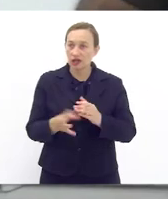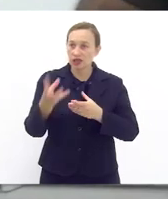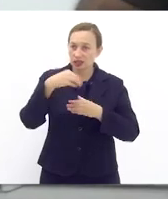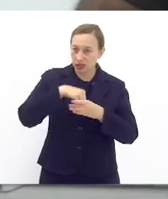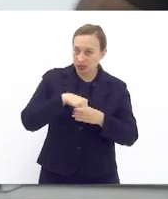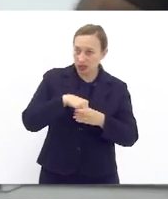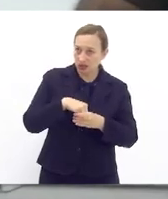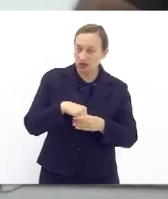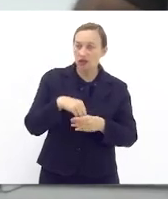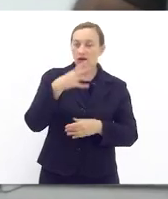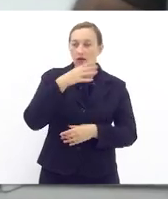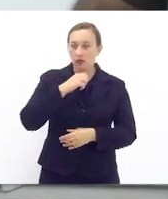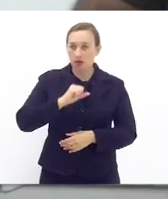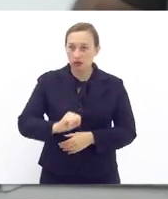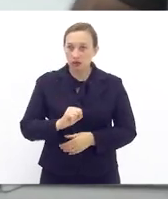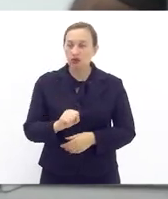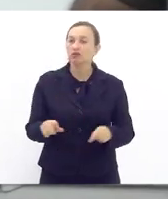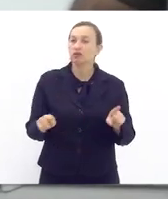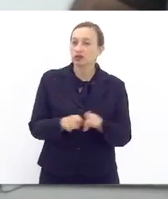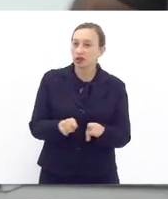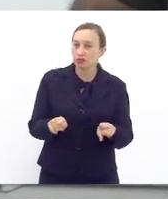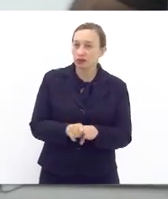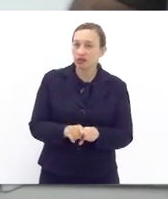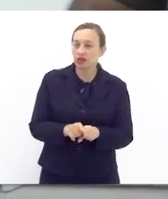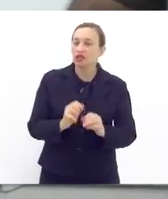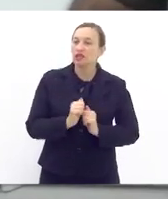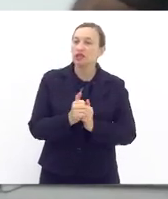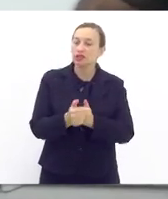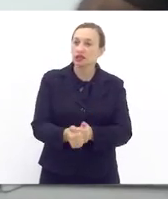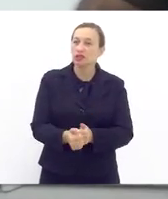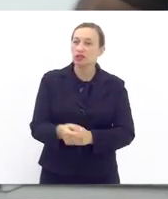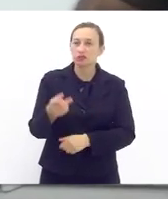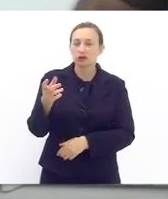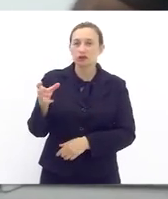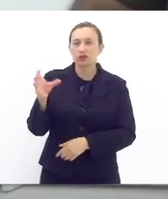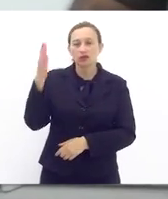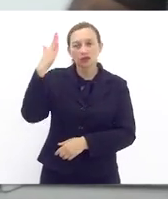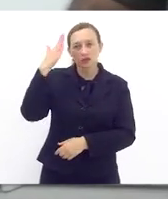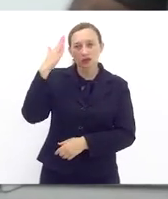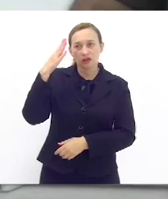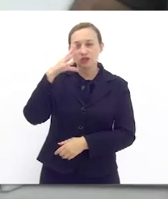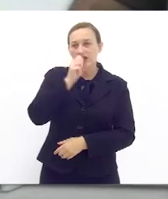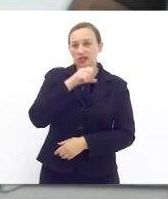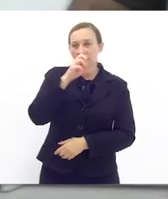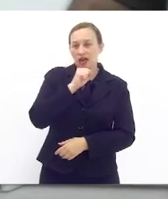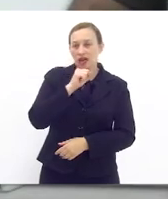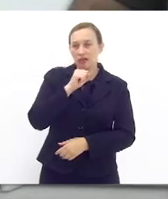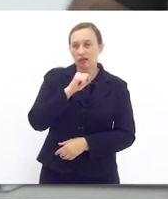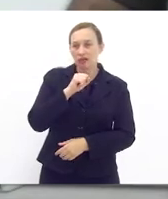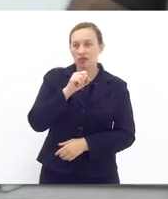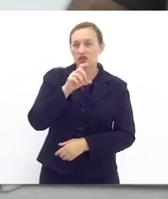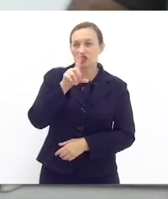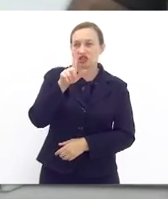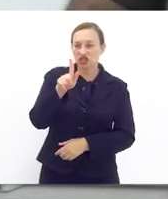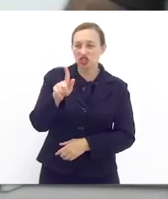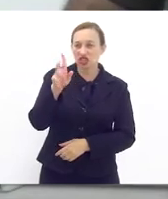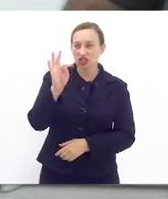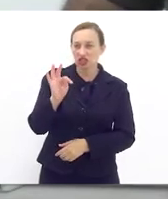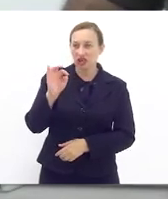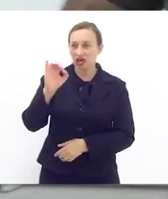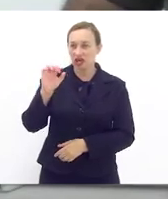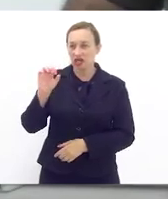Paulo Freire também seguindo no sábado a divisão do G3 nós dividimos